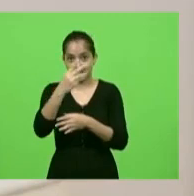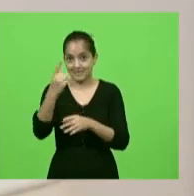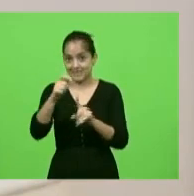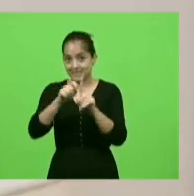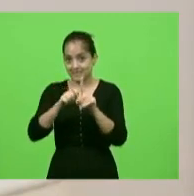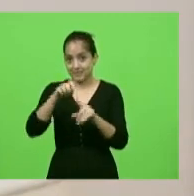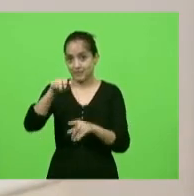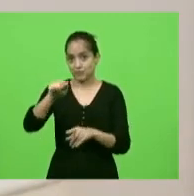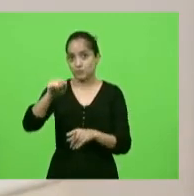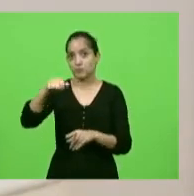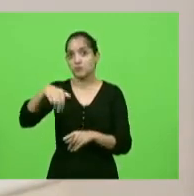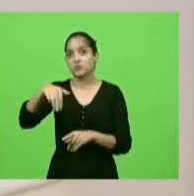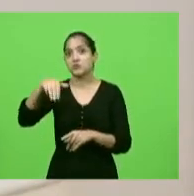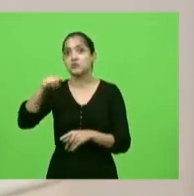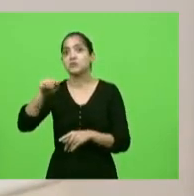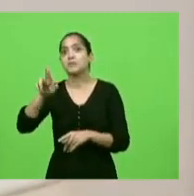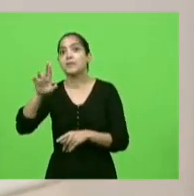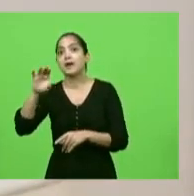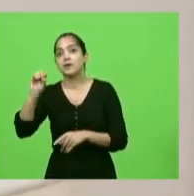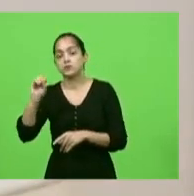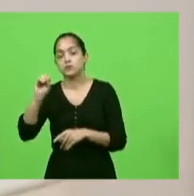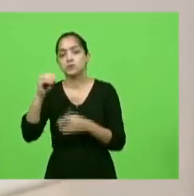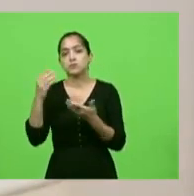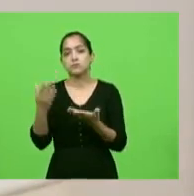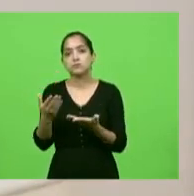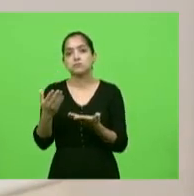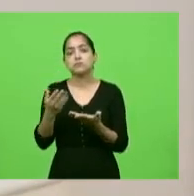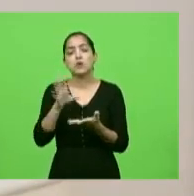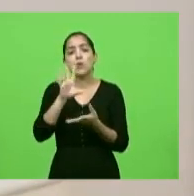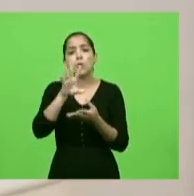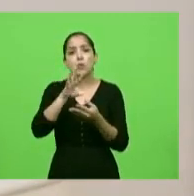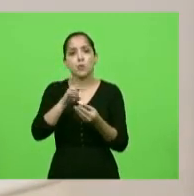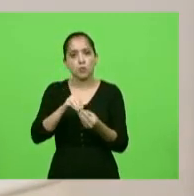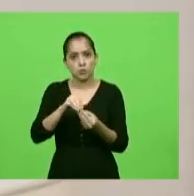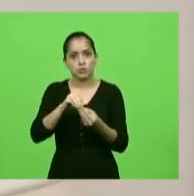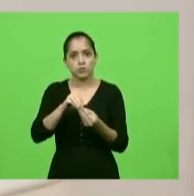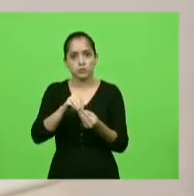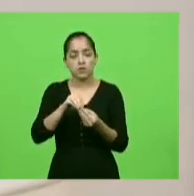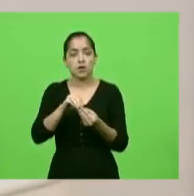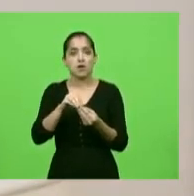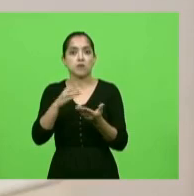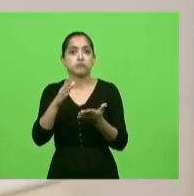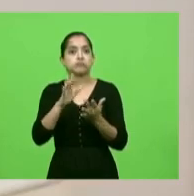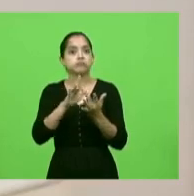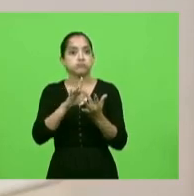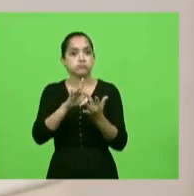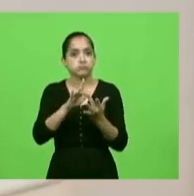março. Então, conclui o doutor Comim, pode-se afirmar que